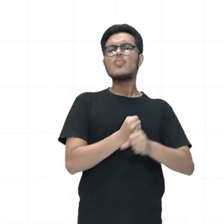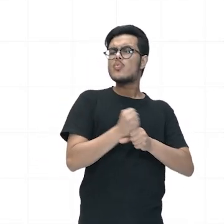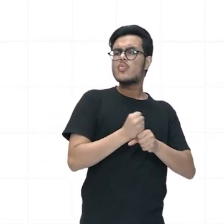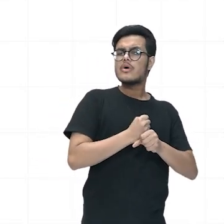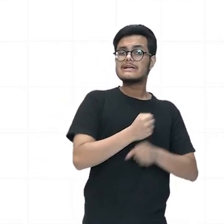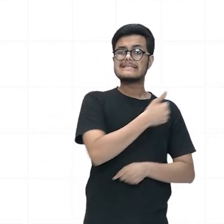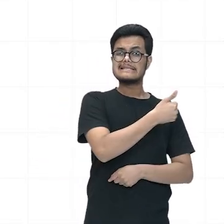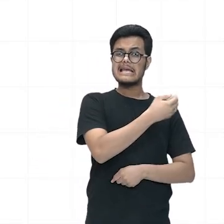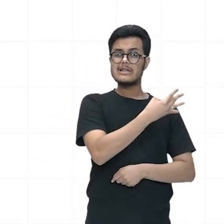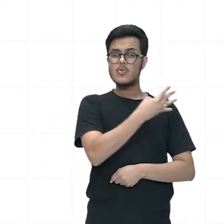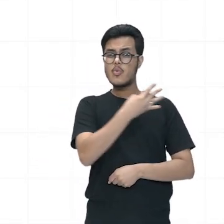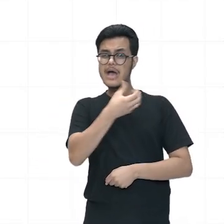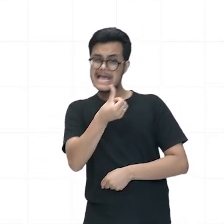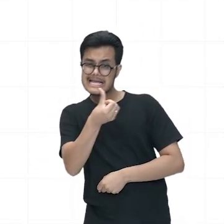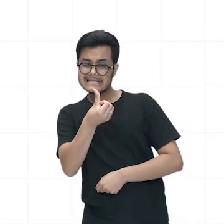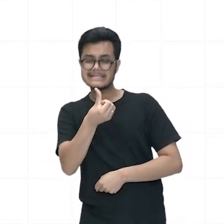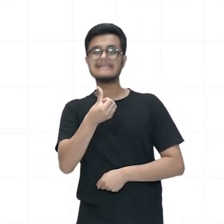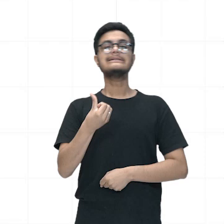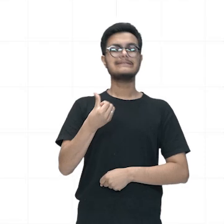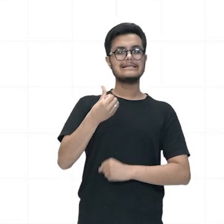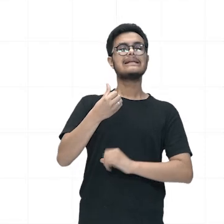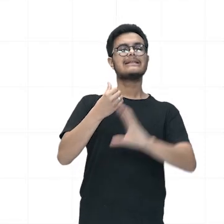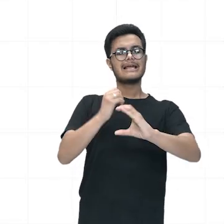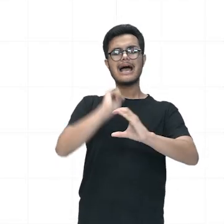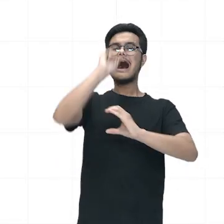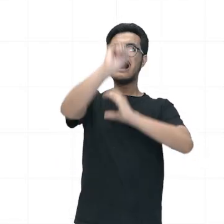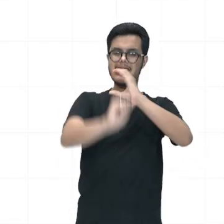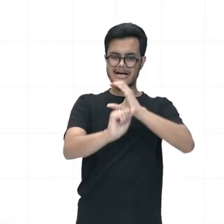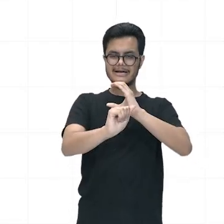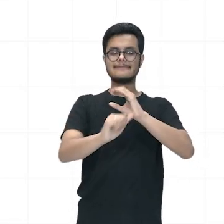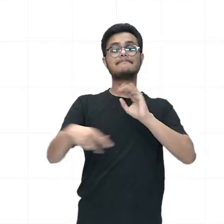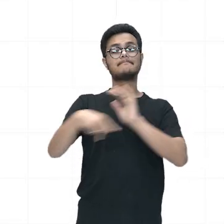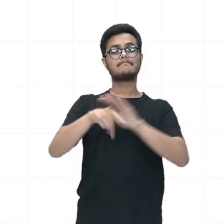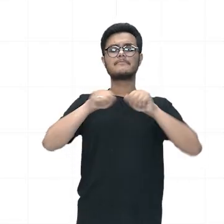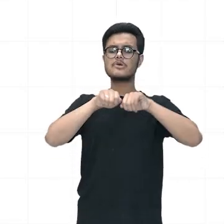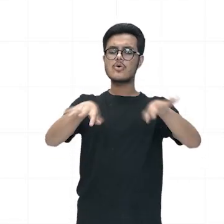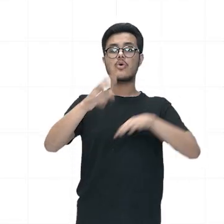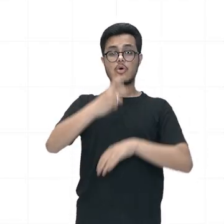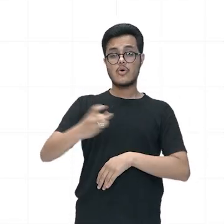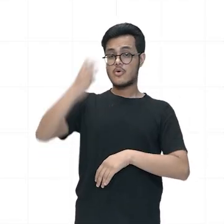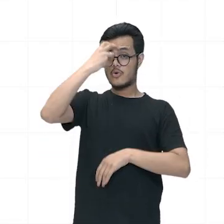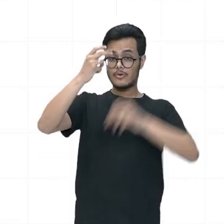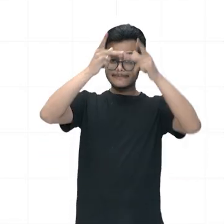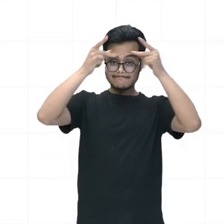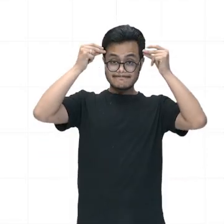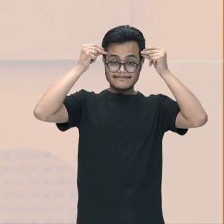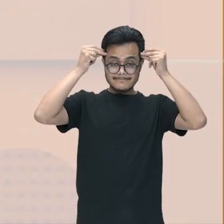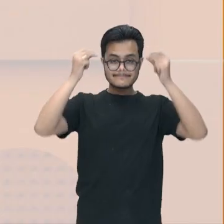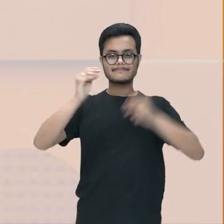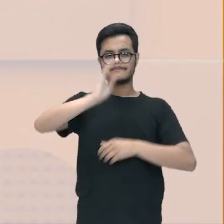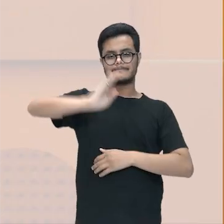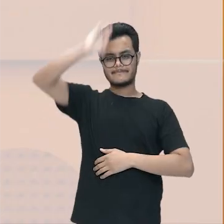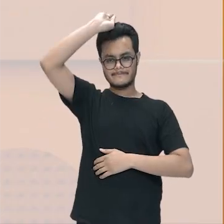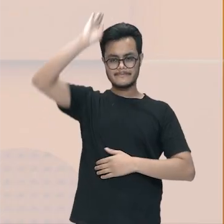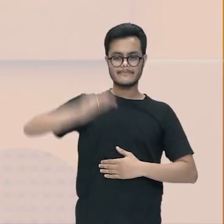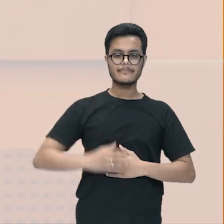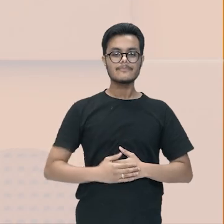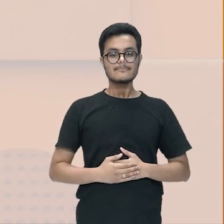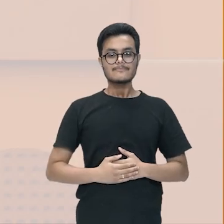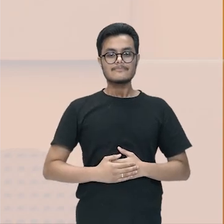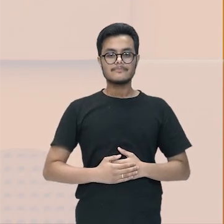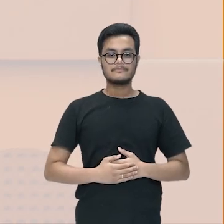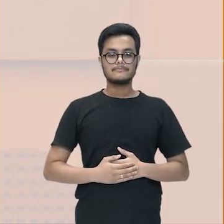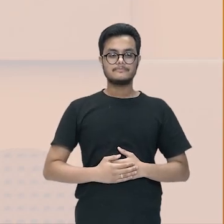a.C., conquista da Península Grega pelos romanos. Então, olha só, vamos lá, acompanha ali